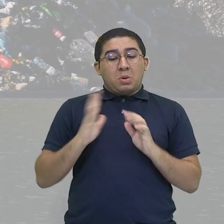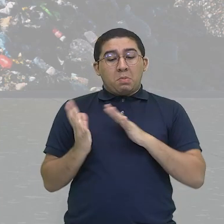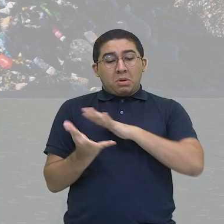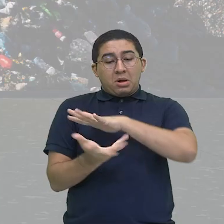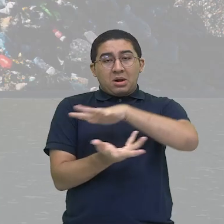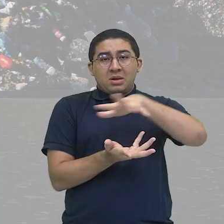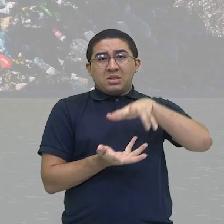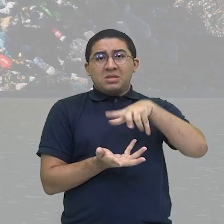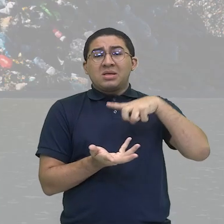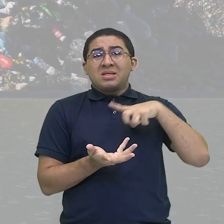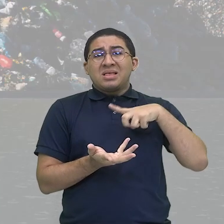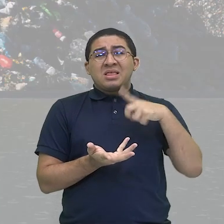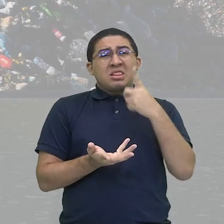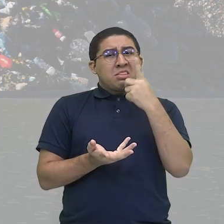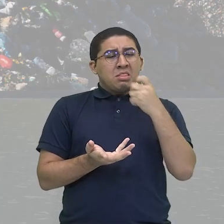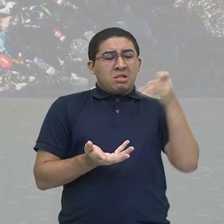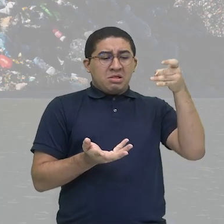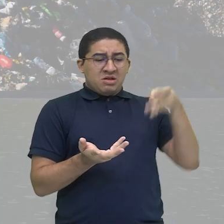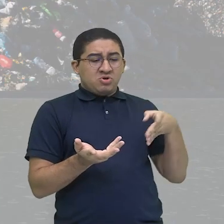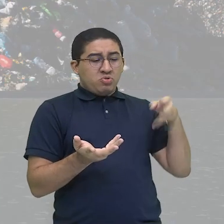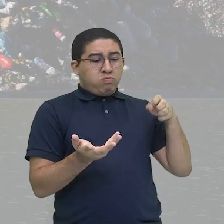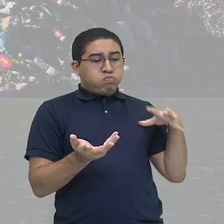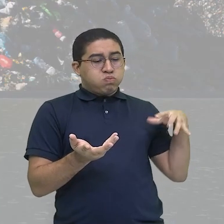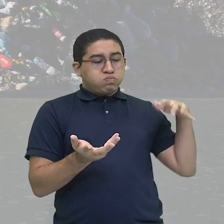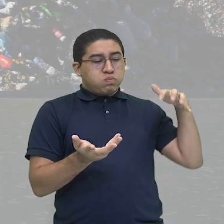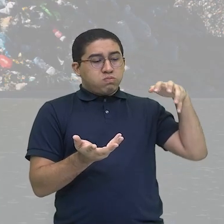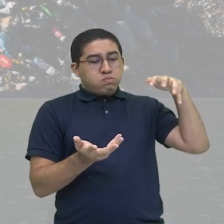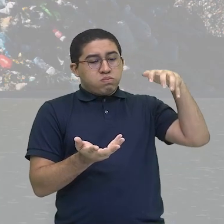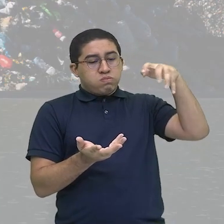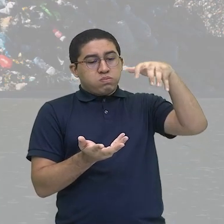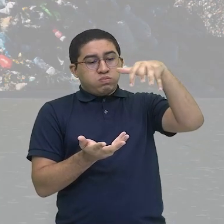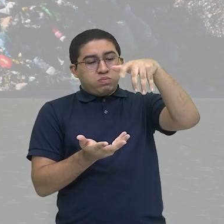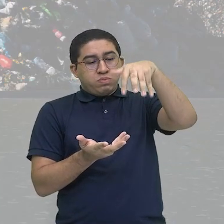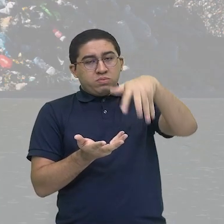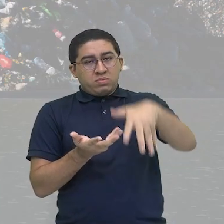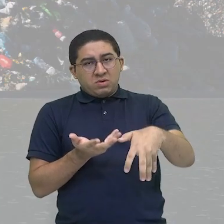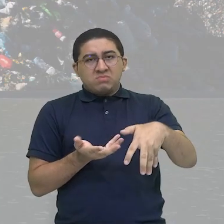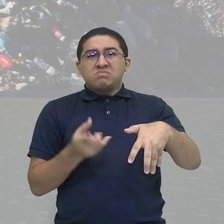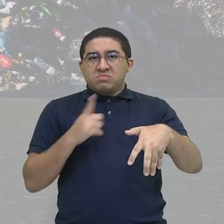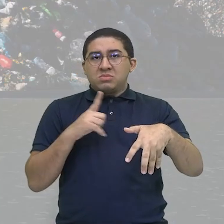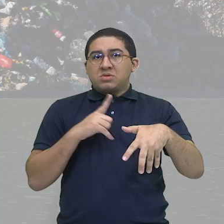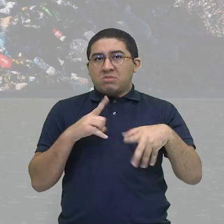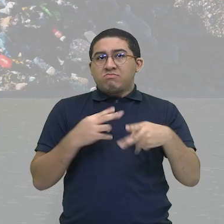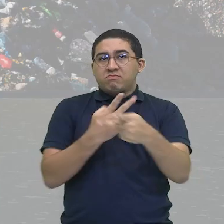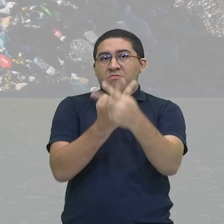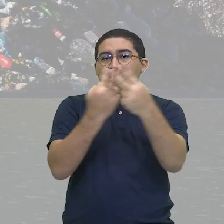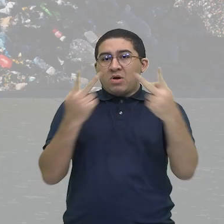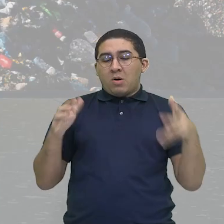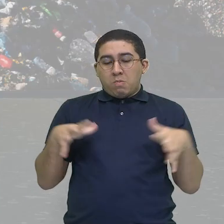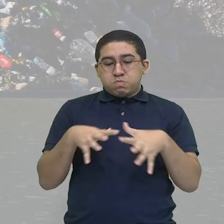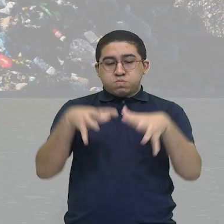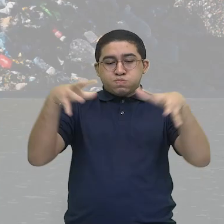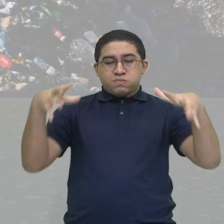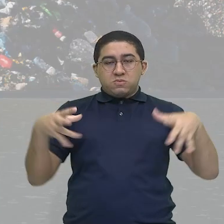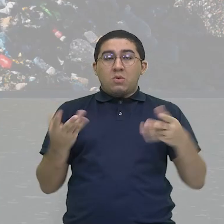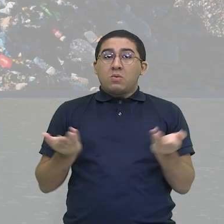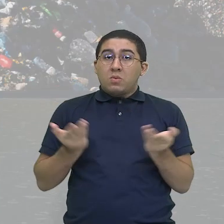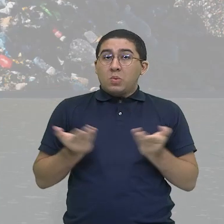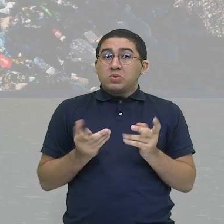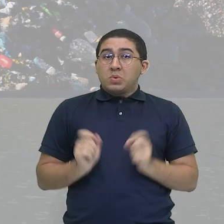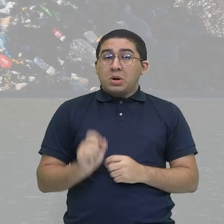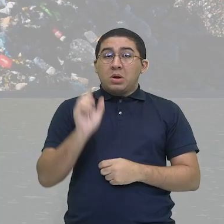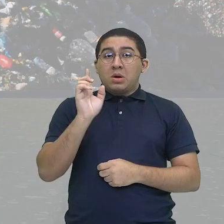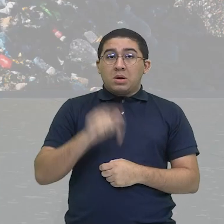com tanto lixo, tanto produto sendo consumidos, não é, professor? Exatamente, pessoal. Então, hoje em dia, né,